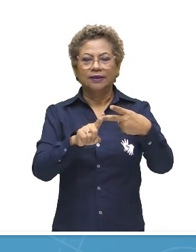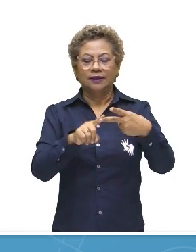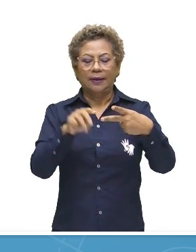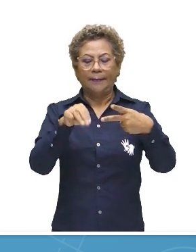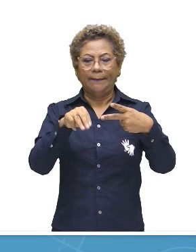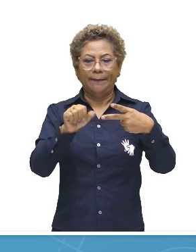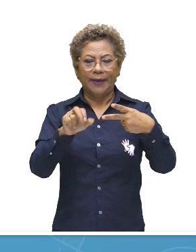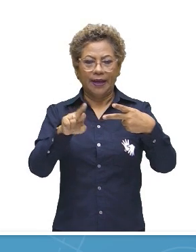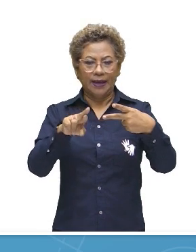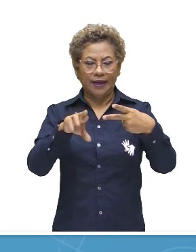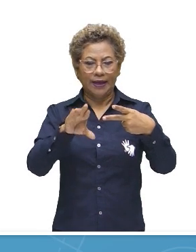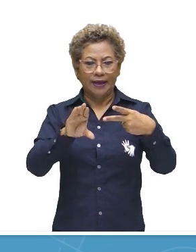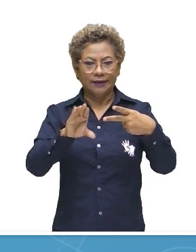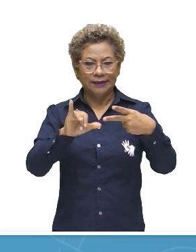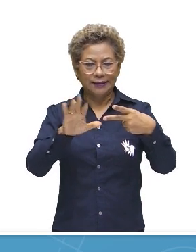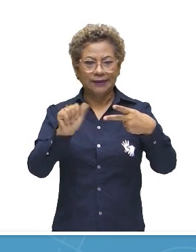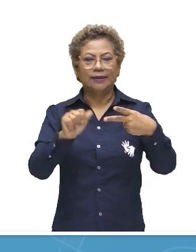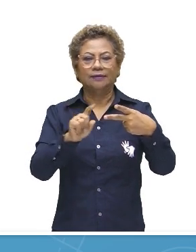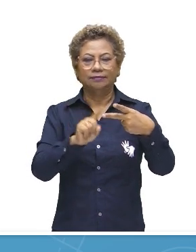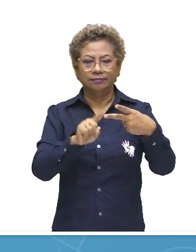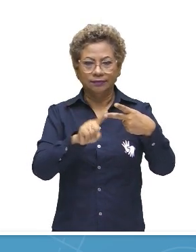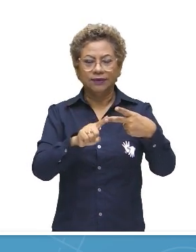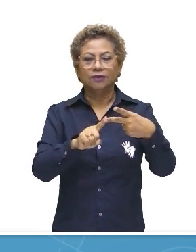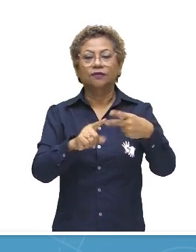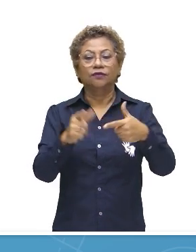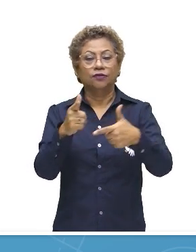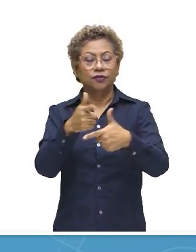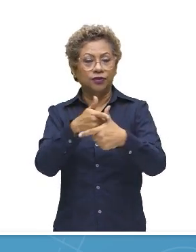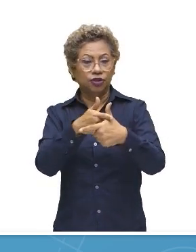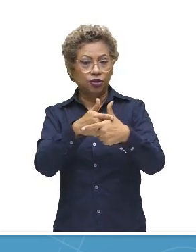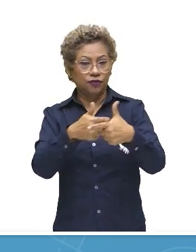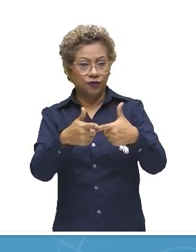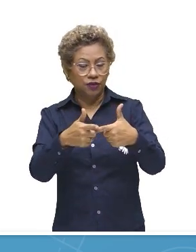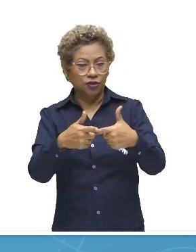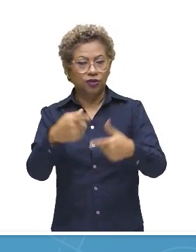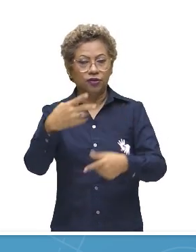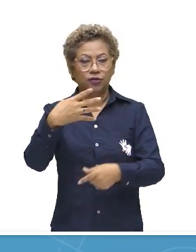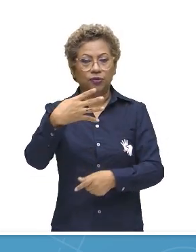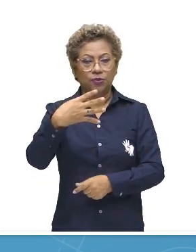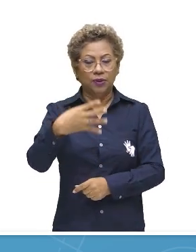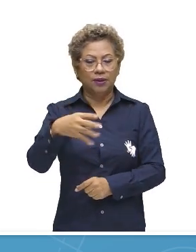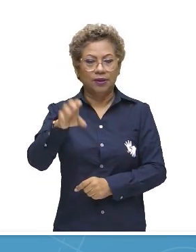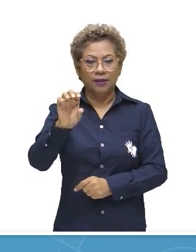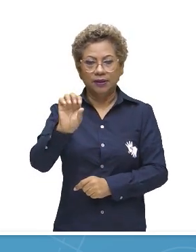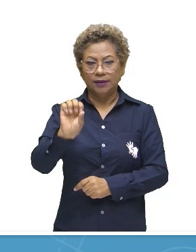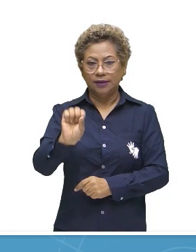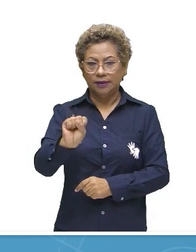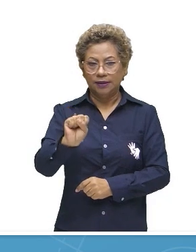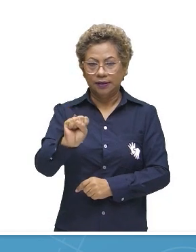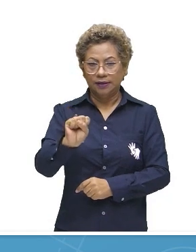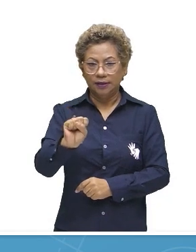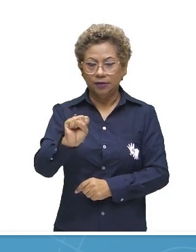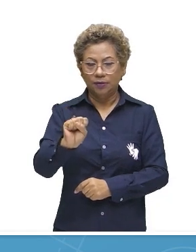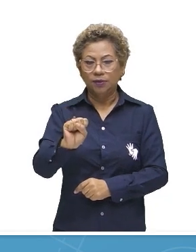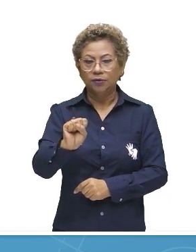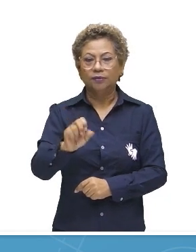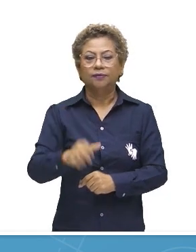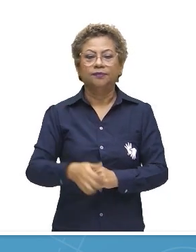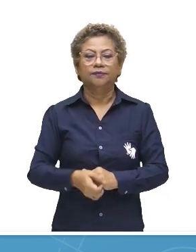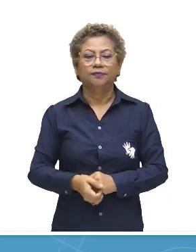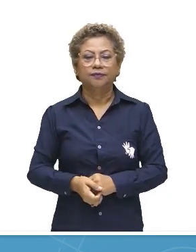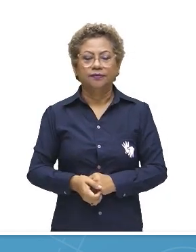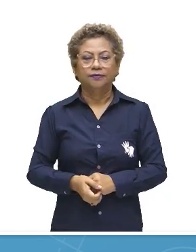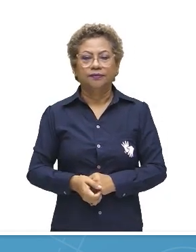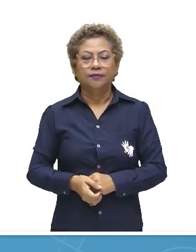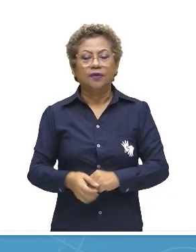Márcia com 48. Então, eu vou pegar aqui 48, né, que é referente aos 48 reais,